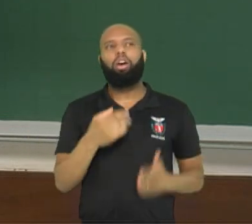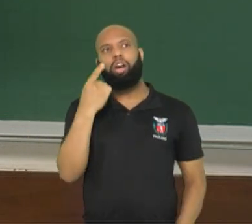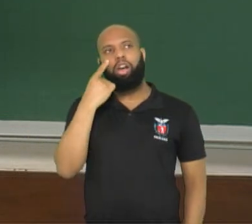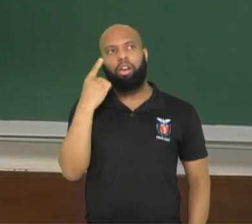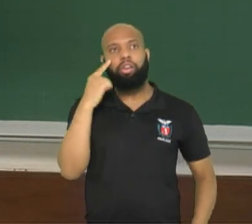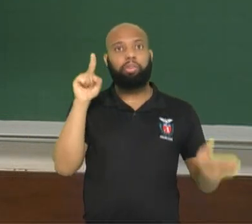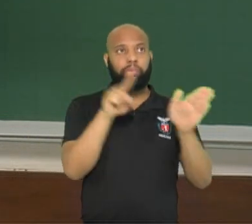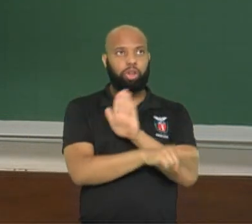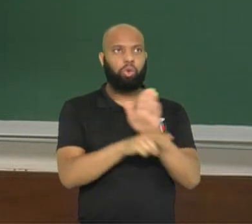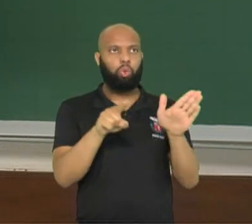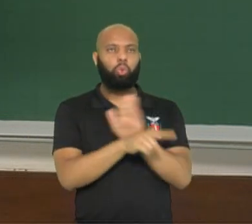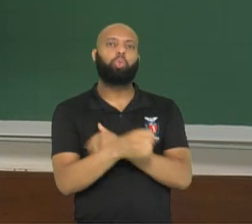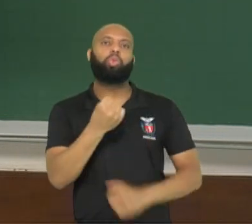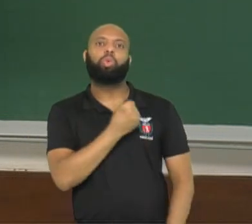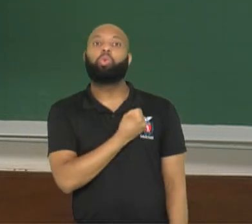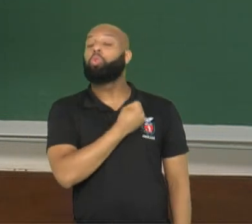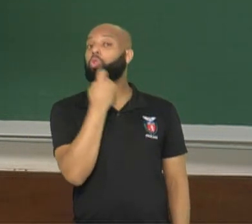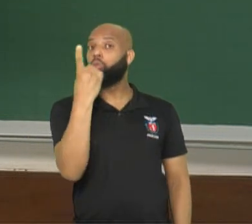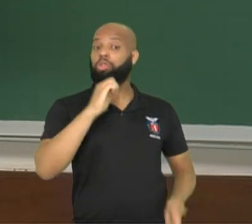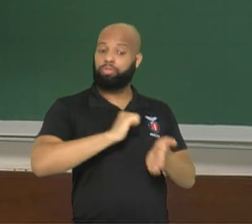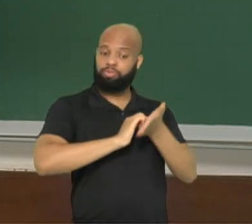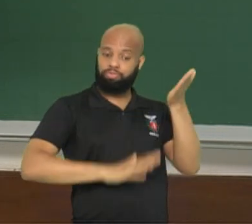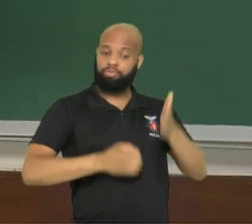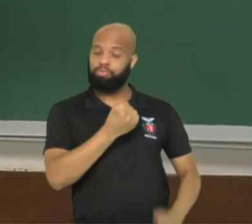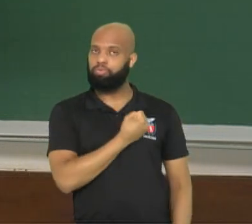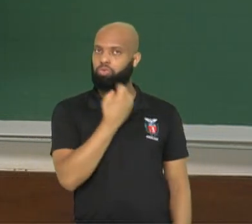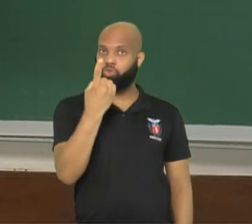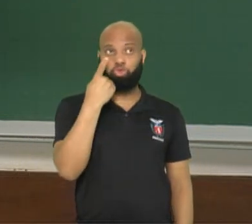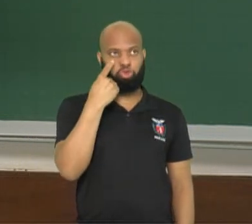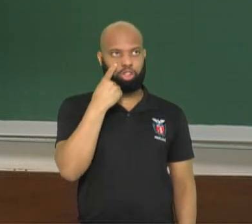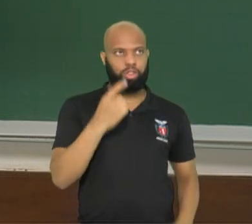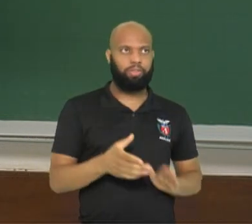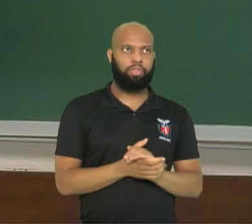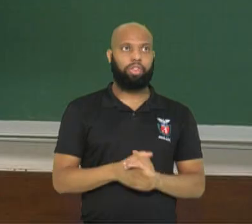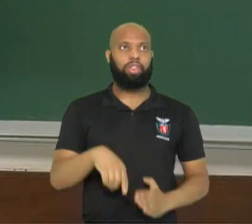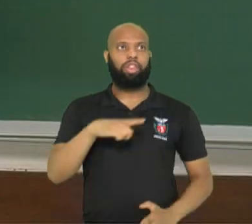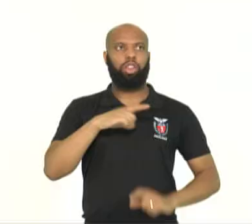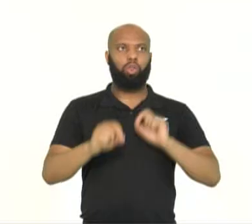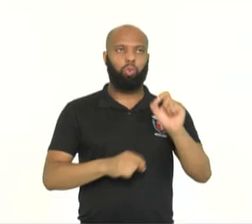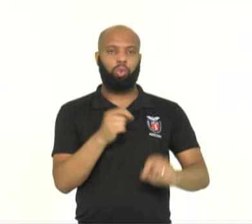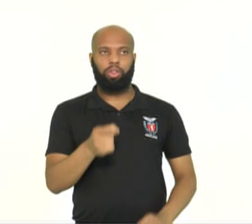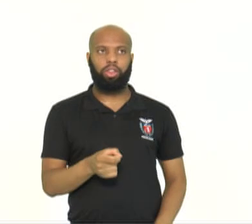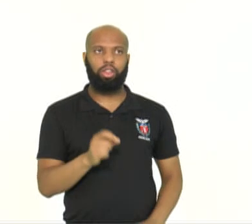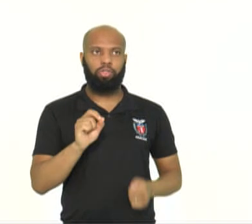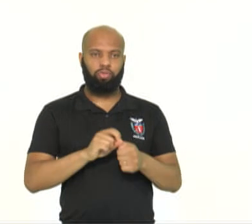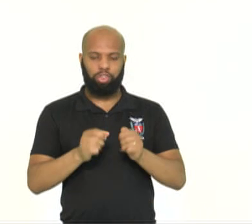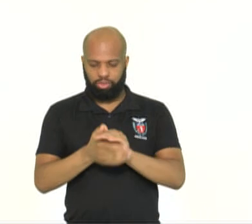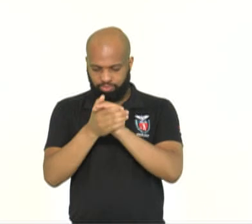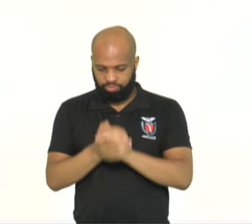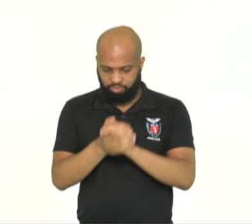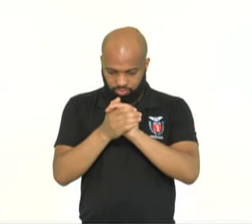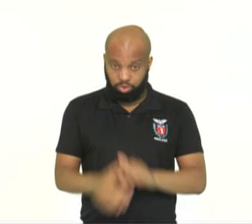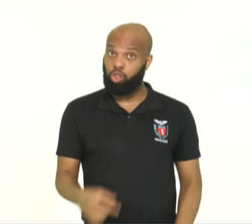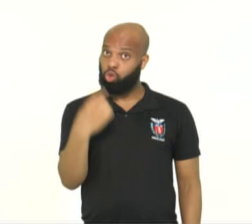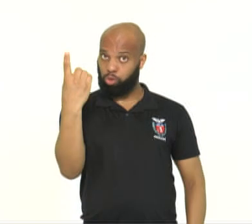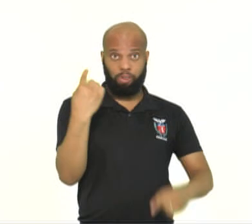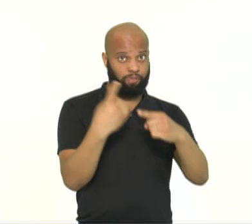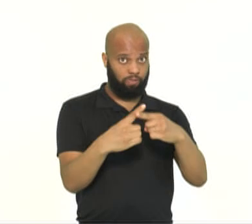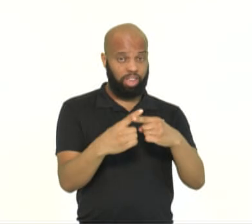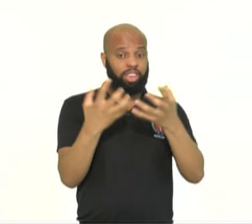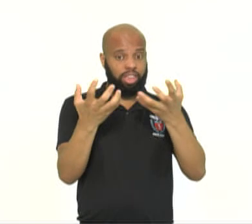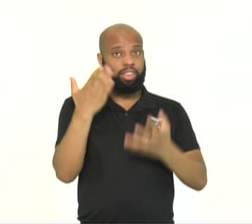esse exercício 1, essa atividade 1. Olha só, em um único lançamento de dado, qual é